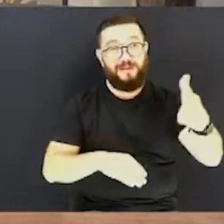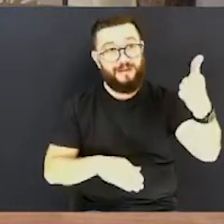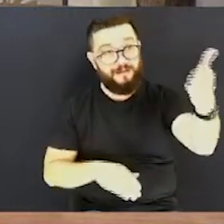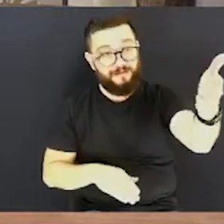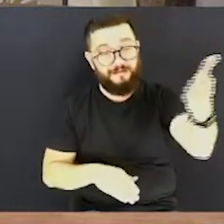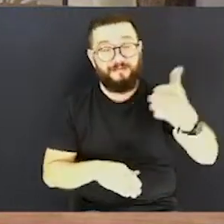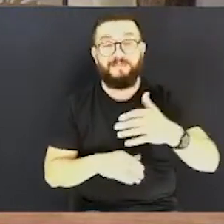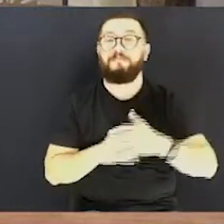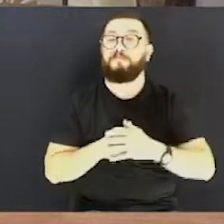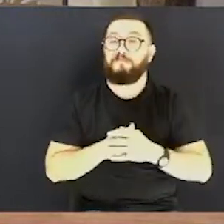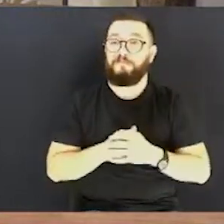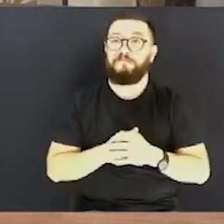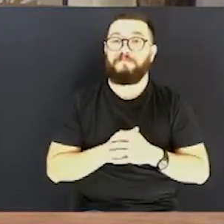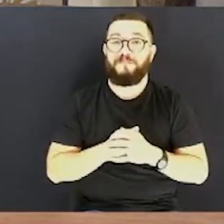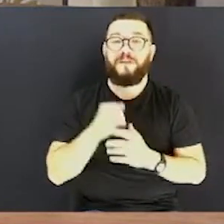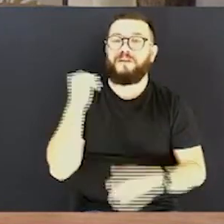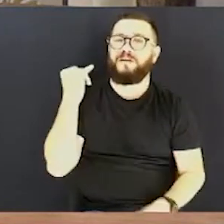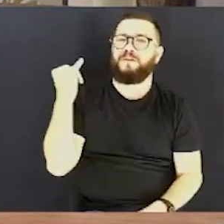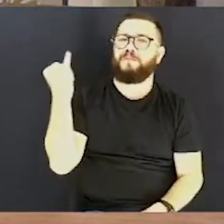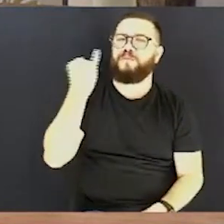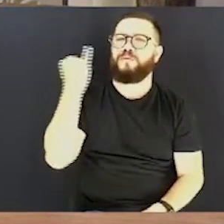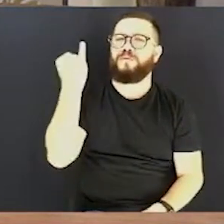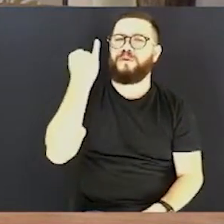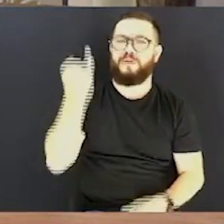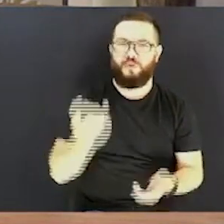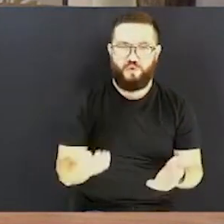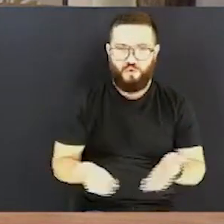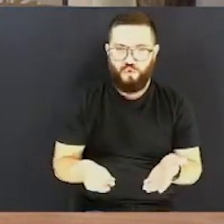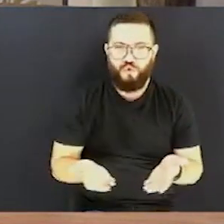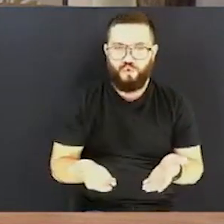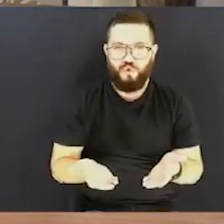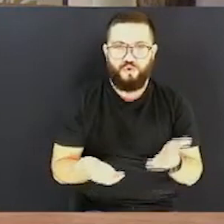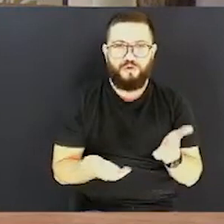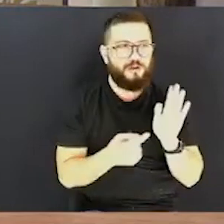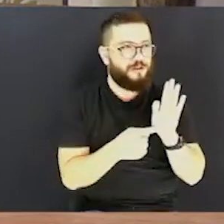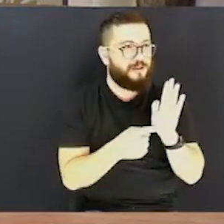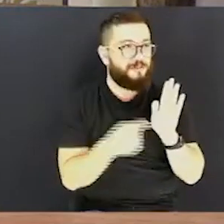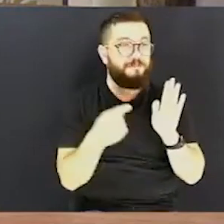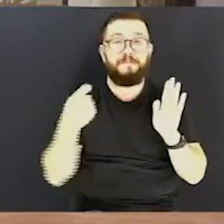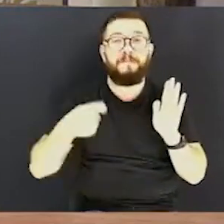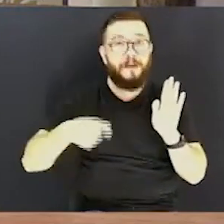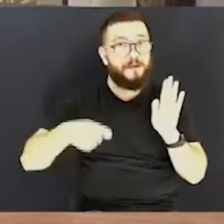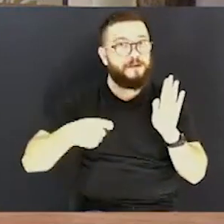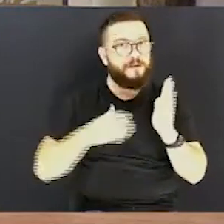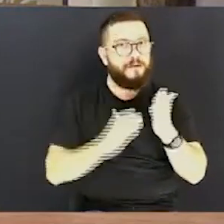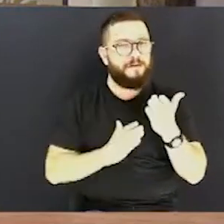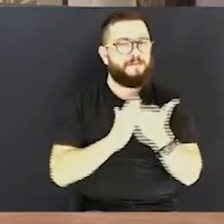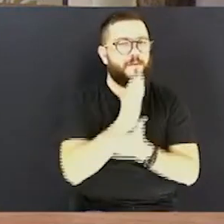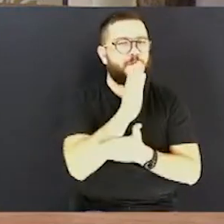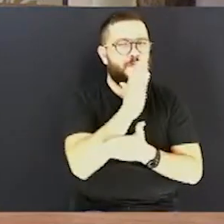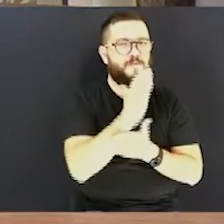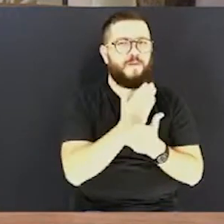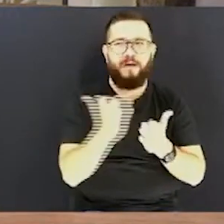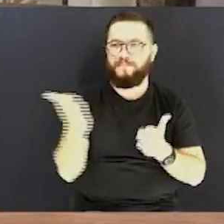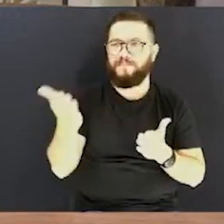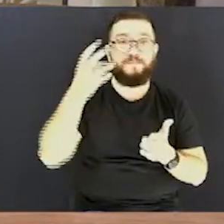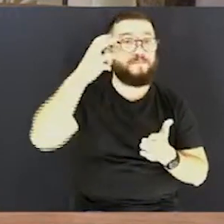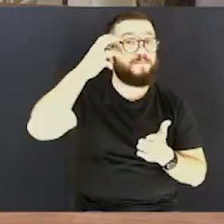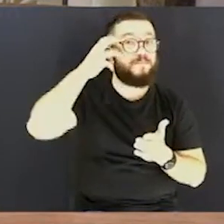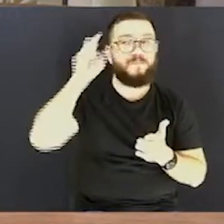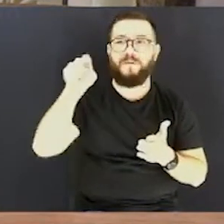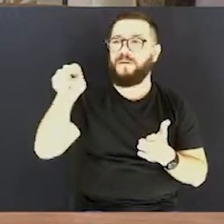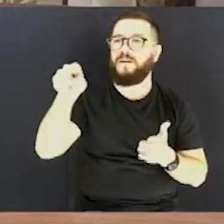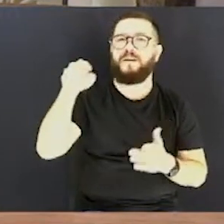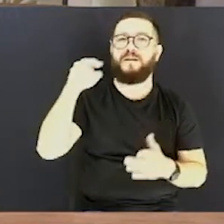dizer o quanto é importante hoje a aprovação desse projeto. E o senhor, vereador Dalton Borba, o senhor mencionou que